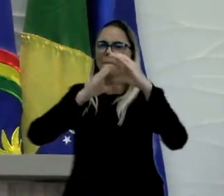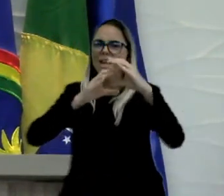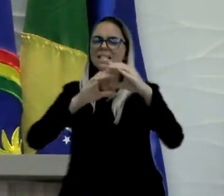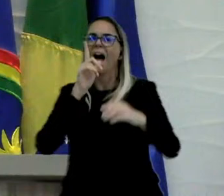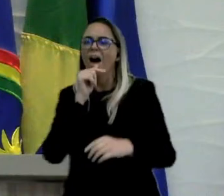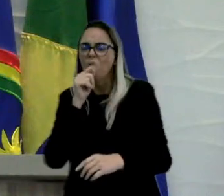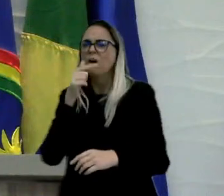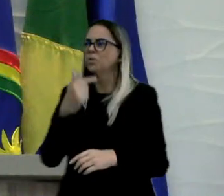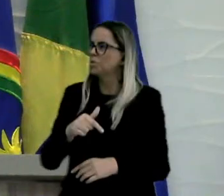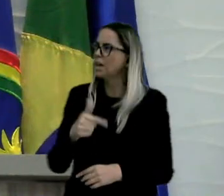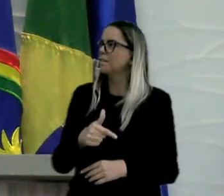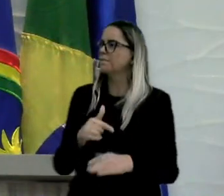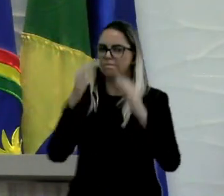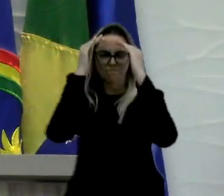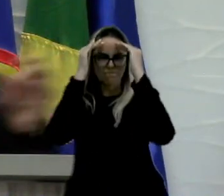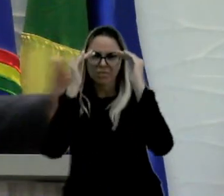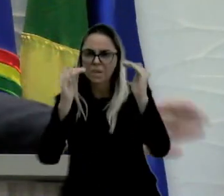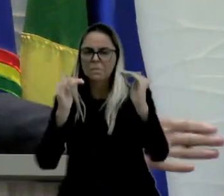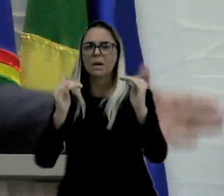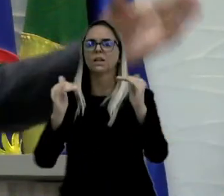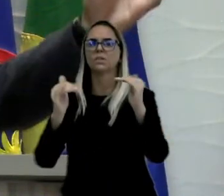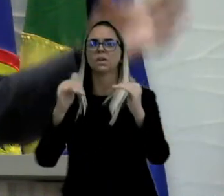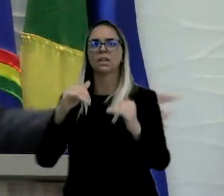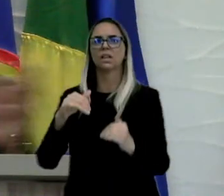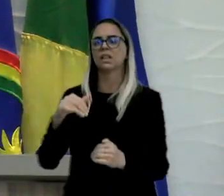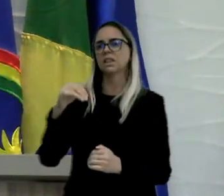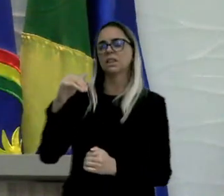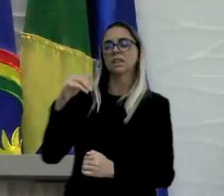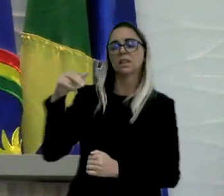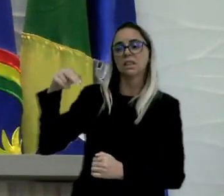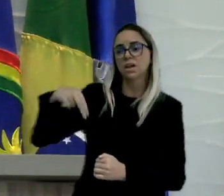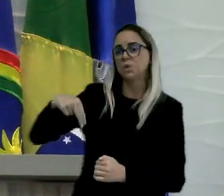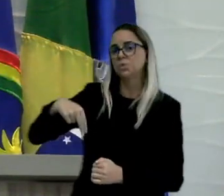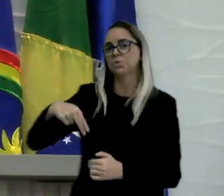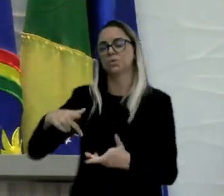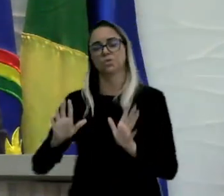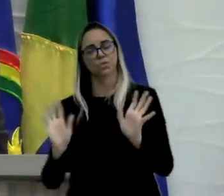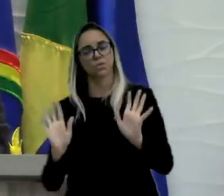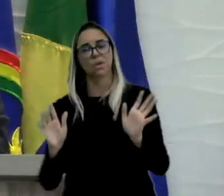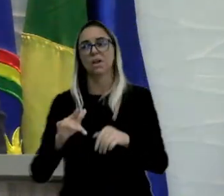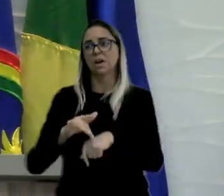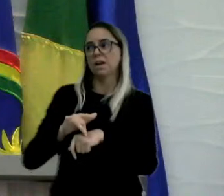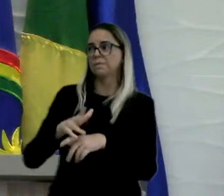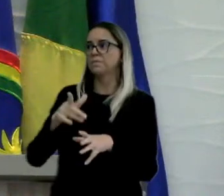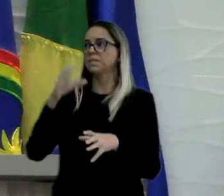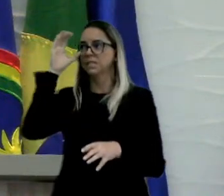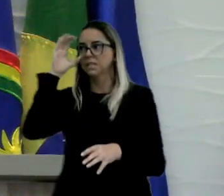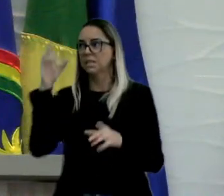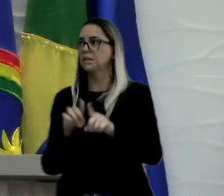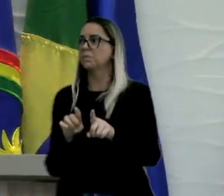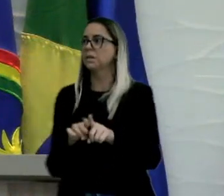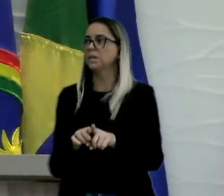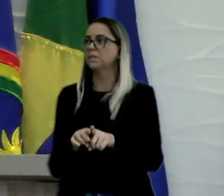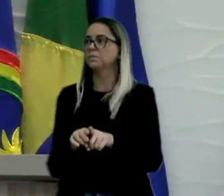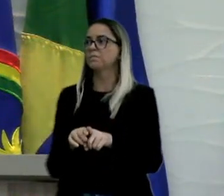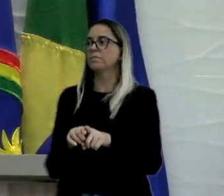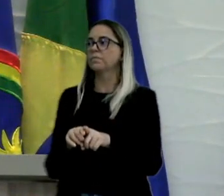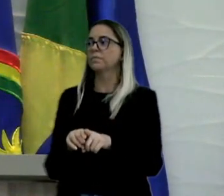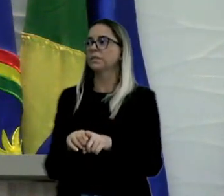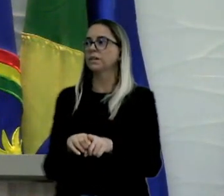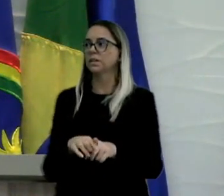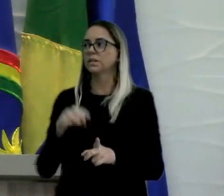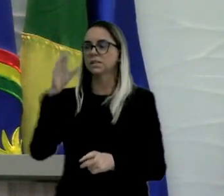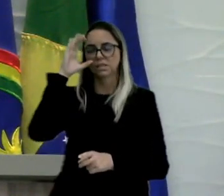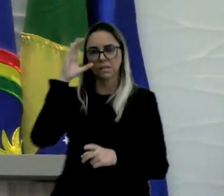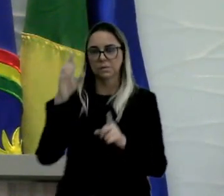água respeito completamente o vereador nton na sua posição como também a vereadora Cícera como também a vereadora